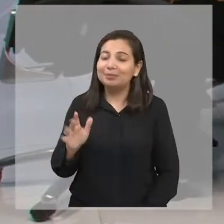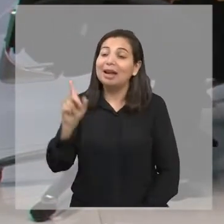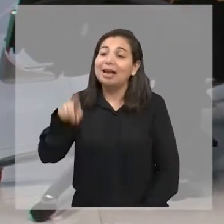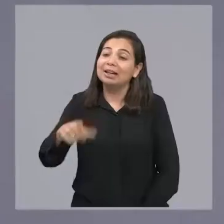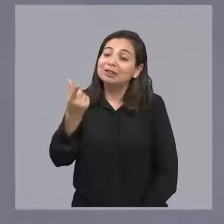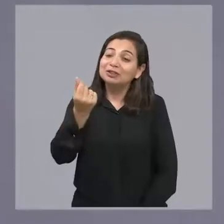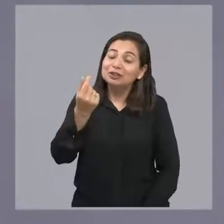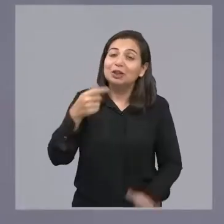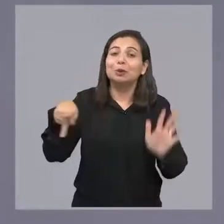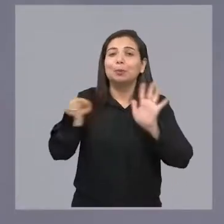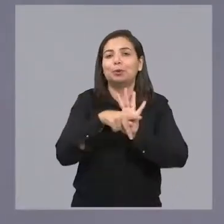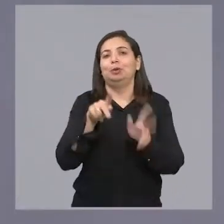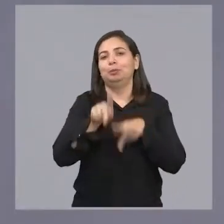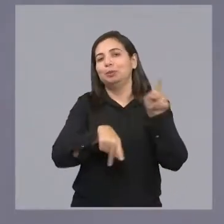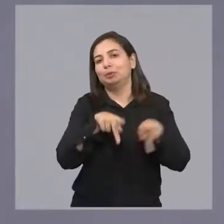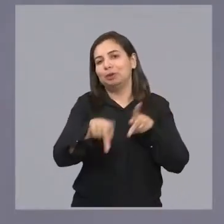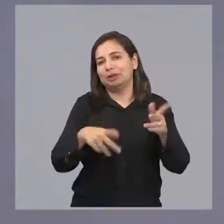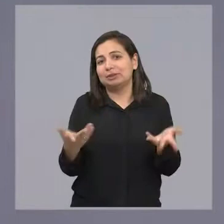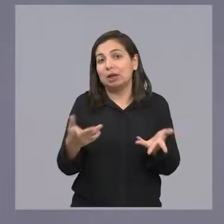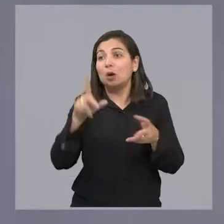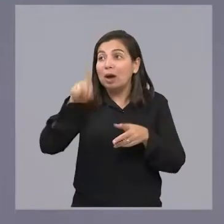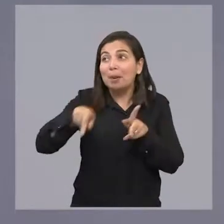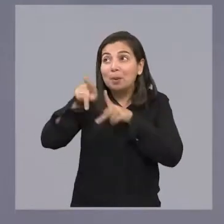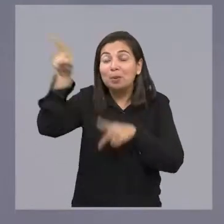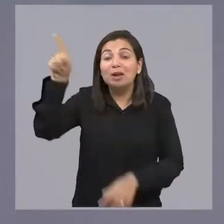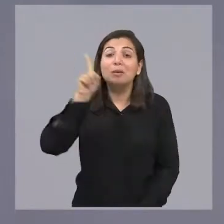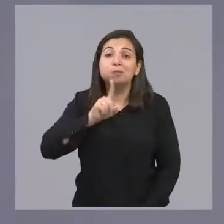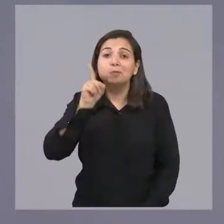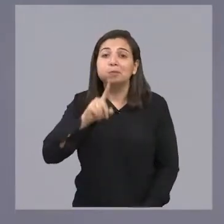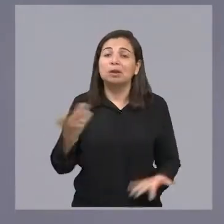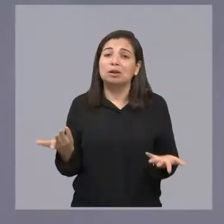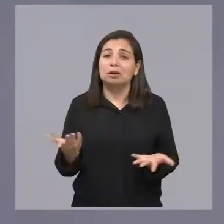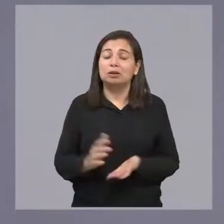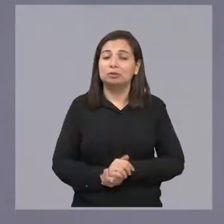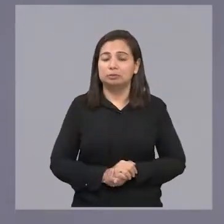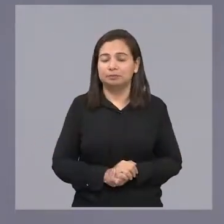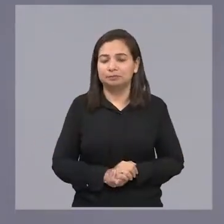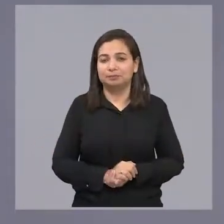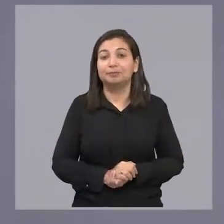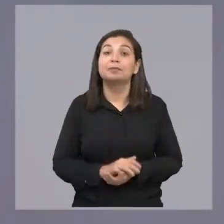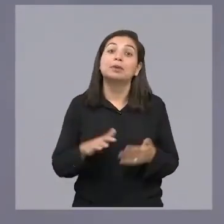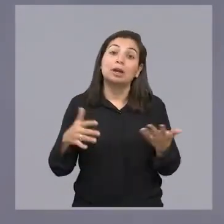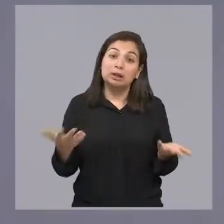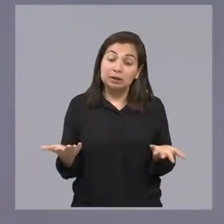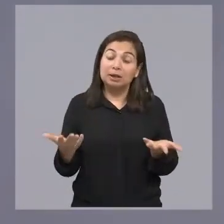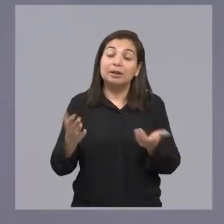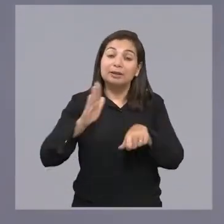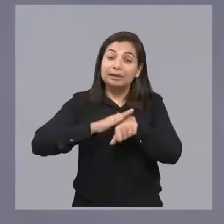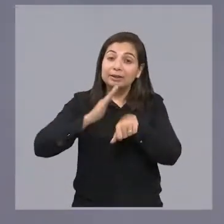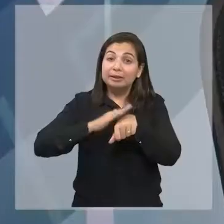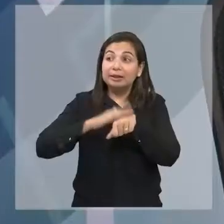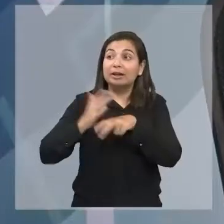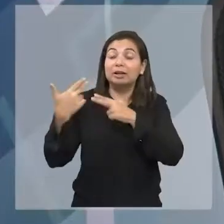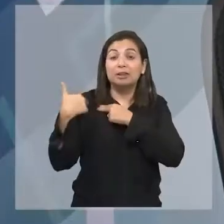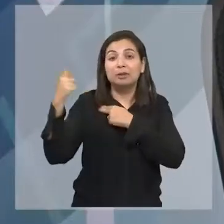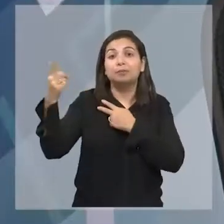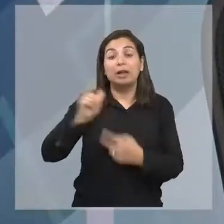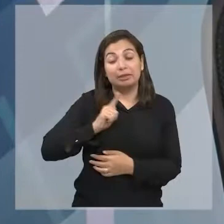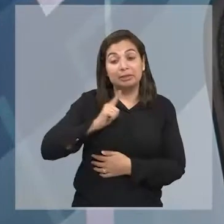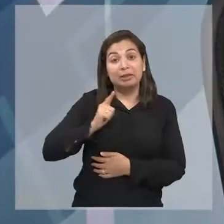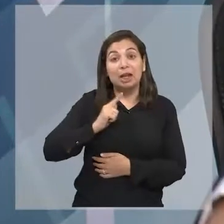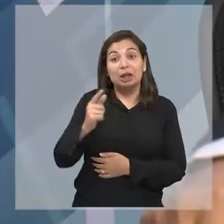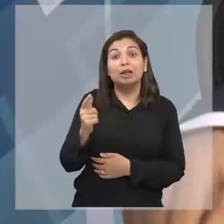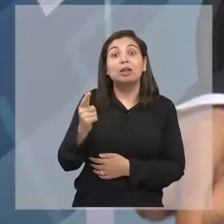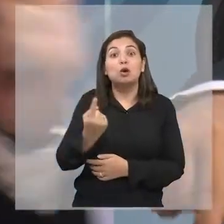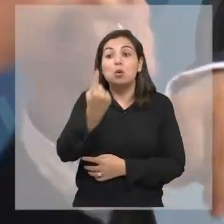Era povo. estatal, Era dinheiro do dinheiro de que povo. povo? Do povo americano. É quebra, a empresa quebra, como o capitalismo americano. Daí o Estado quebra. deu um Quebra trilhão. Não, o Estado Quebra deu não, um os trilhão.